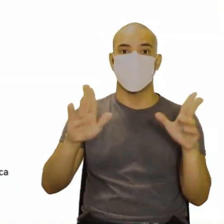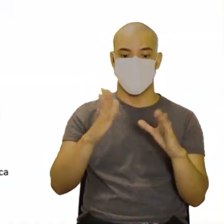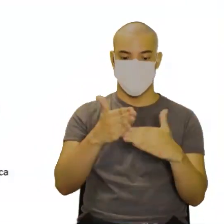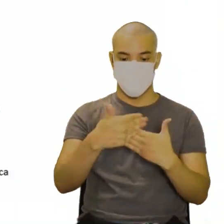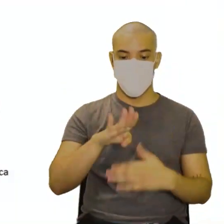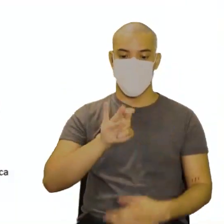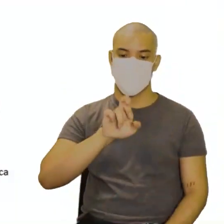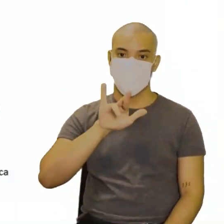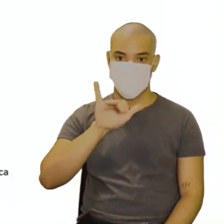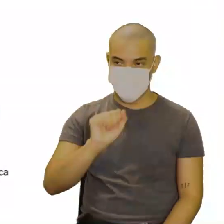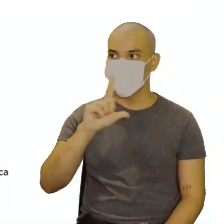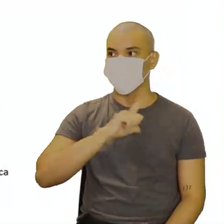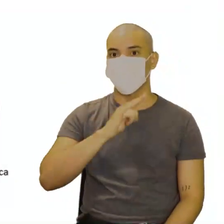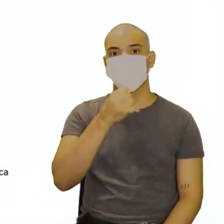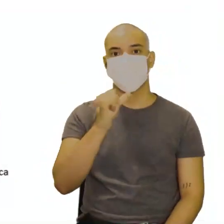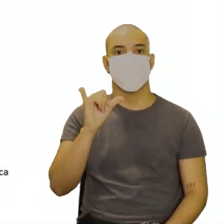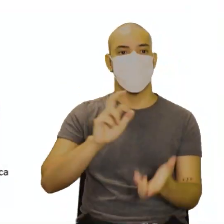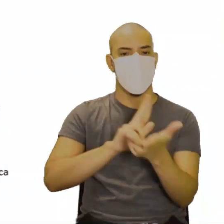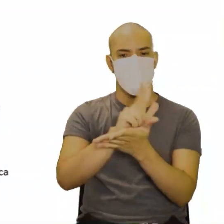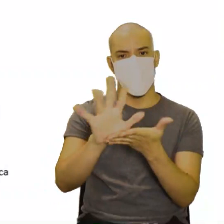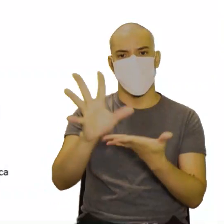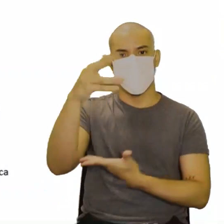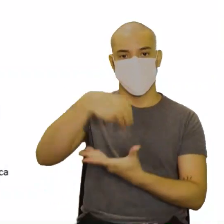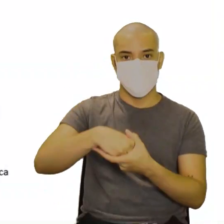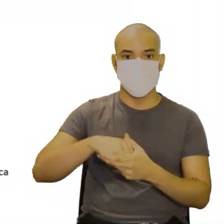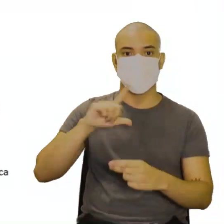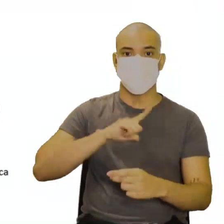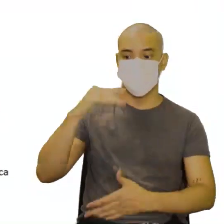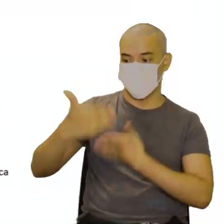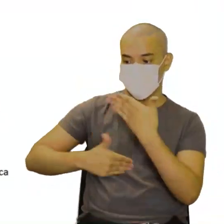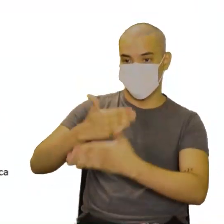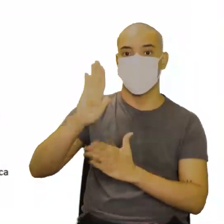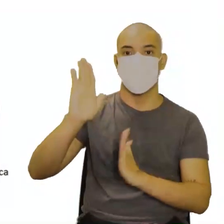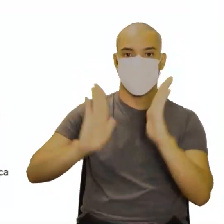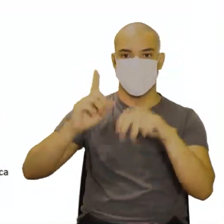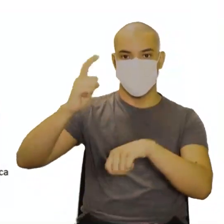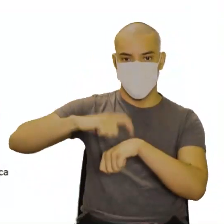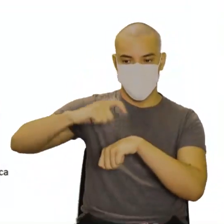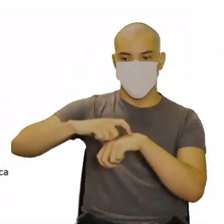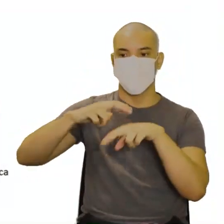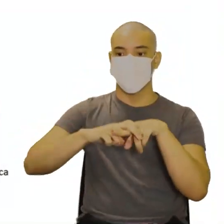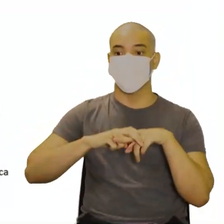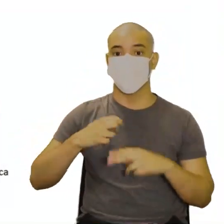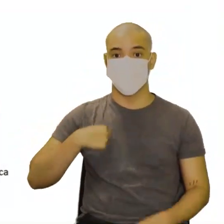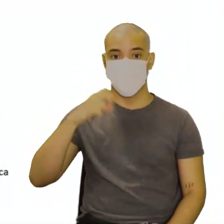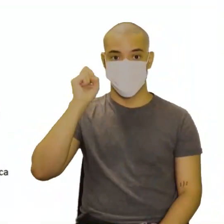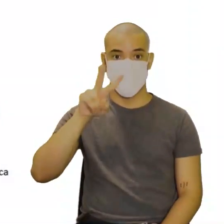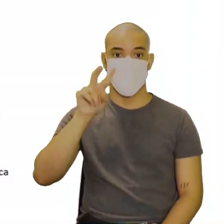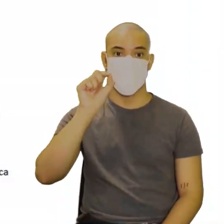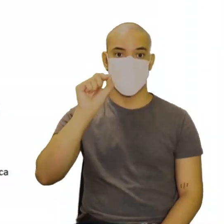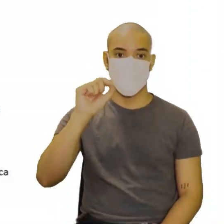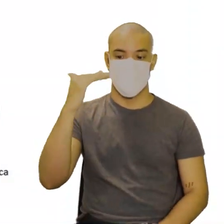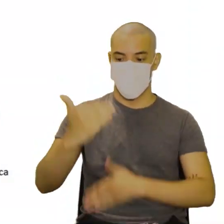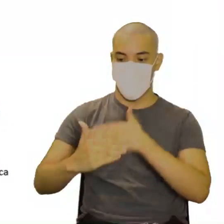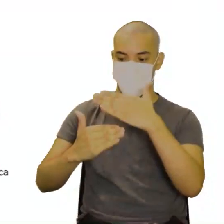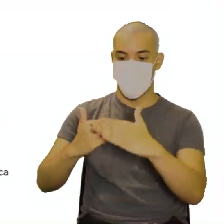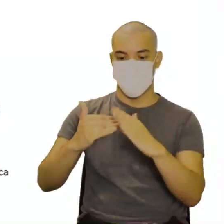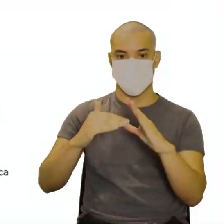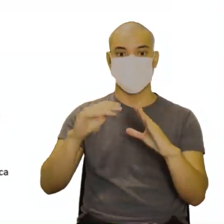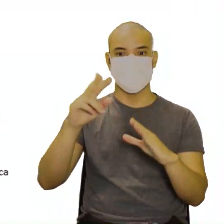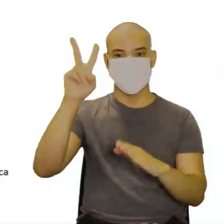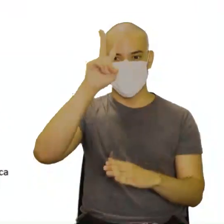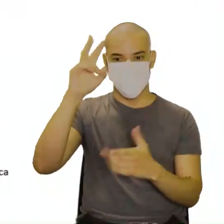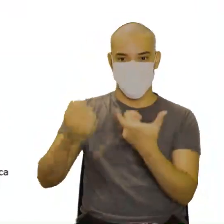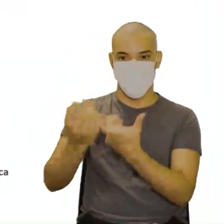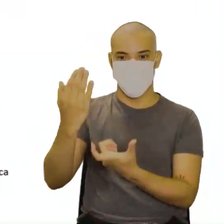fica alimentando ali o circuito durante um certo tempo. E aqui nós vimos o esquema do capacitor. Nós